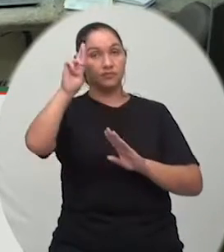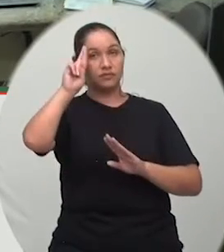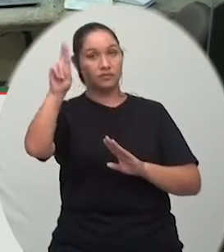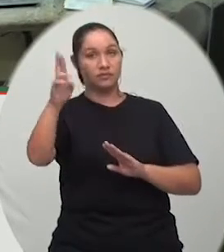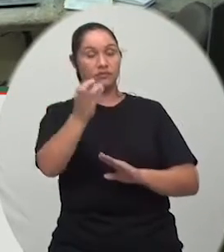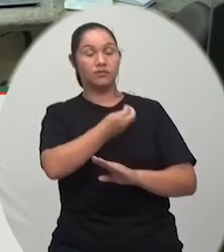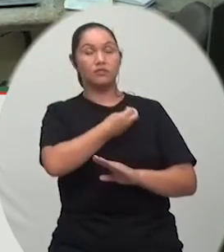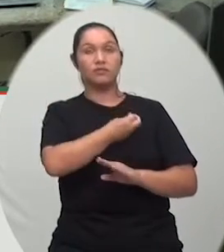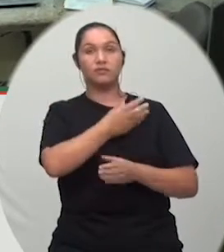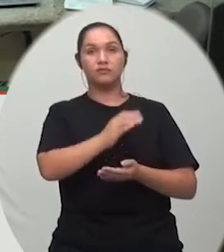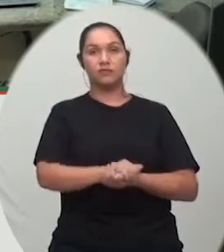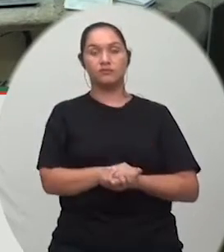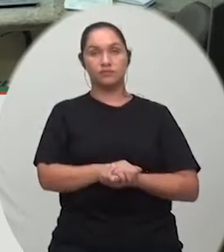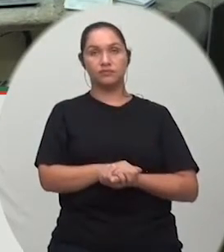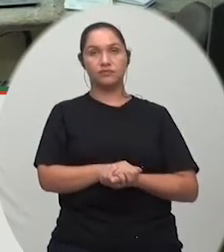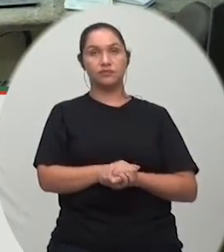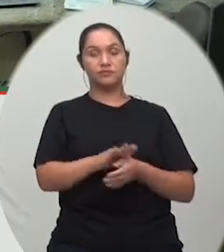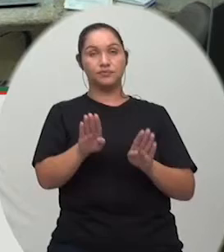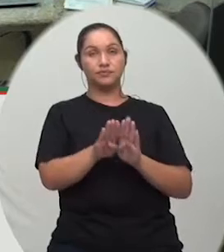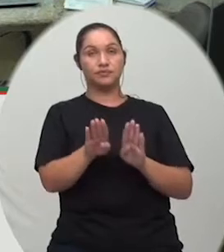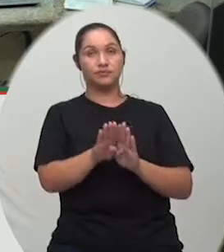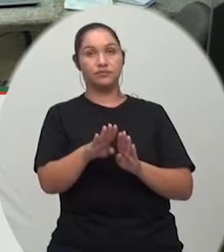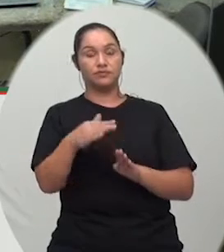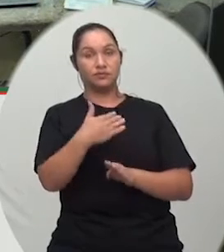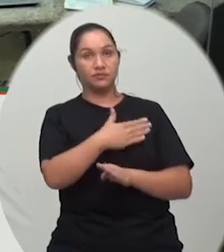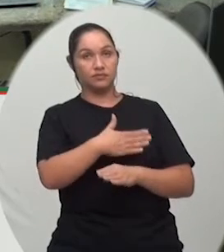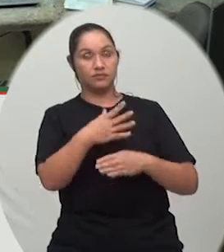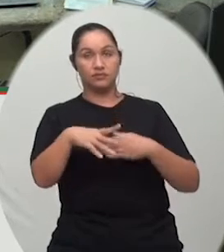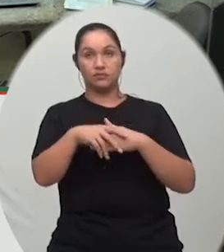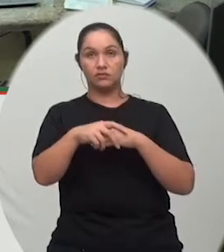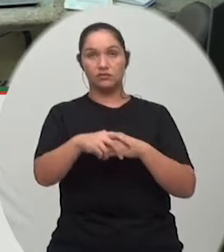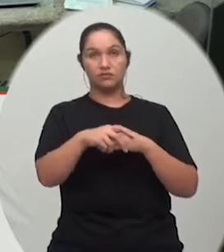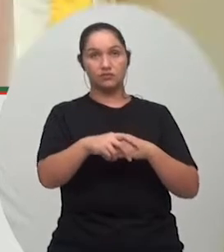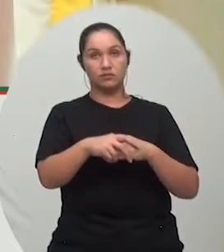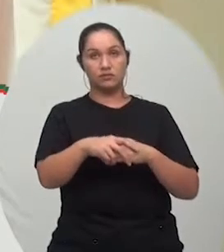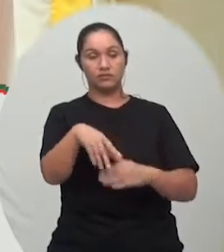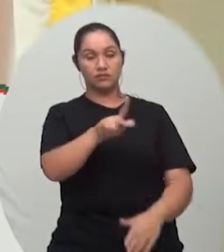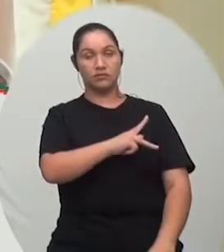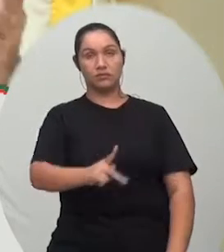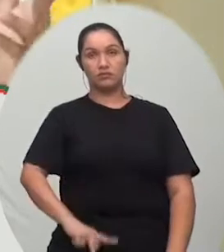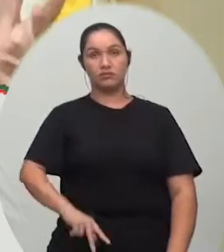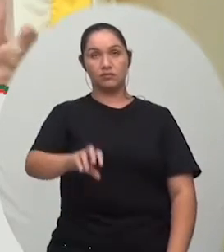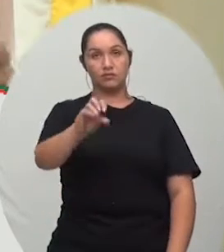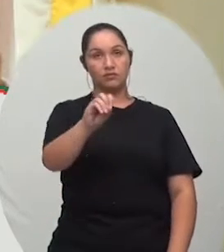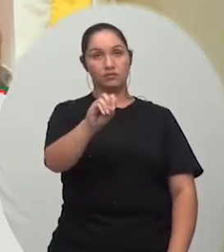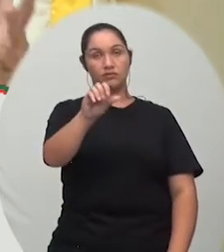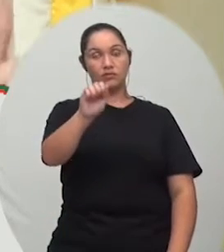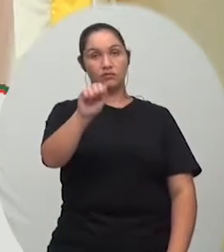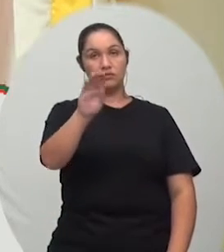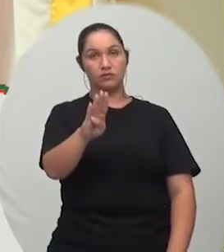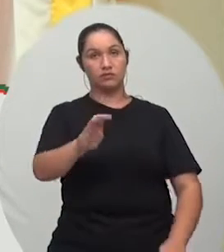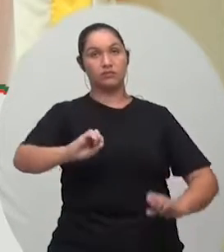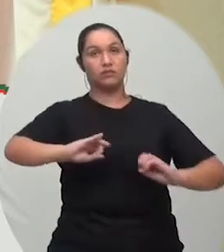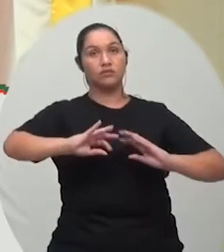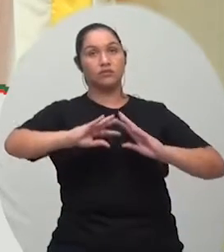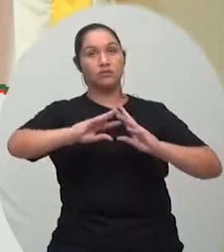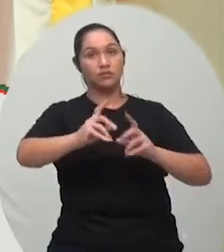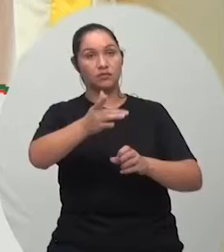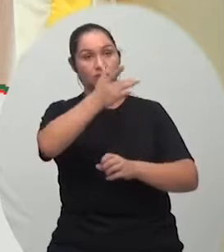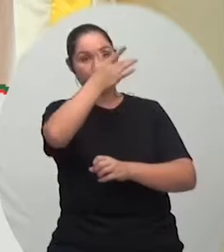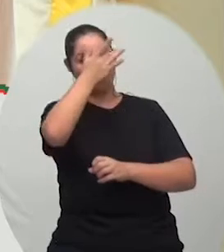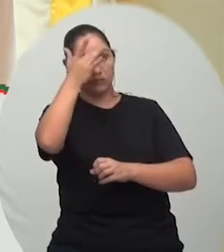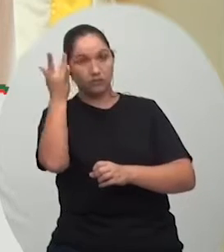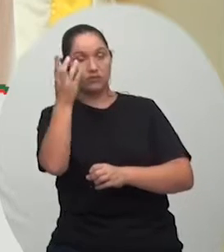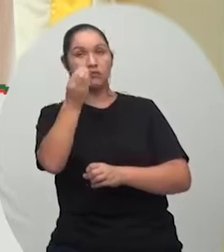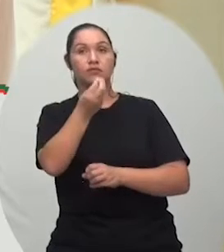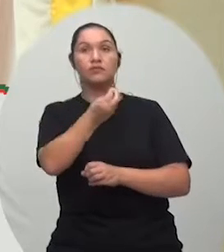que se fazem presentes. Também quero cumprimentar o presidente da OAB, o Rafael, a todo o corpo docente e discente da Unesco que se